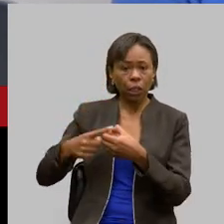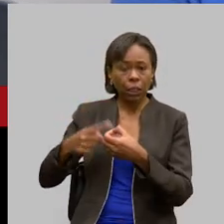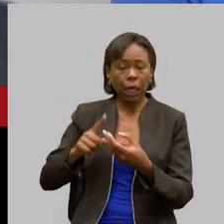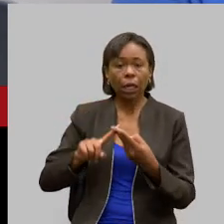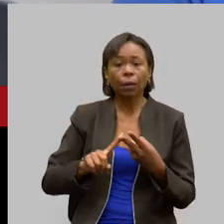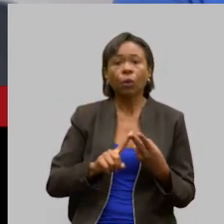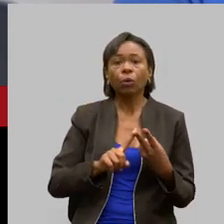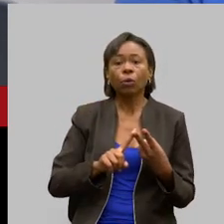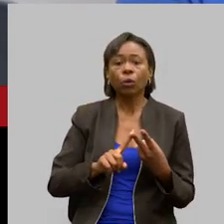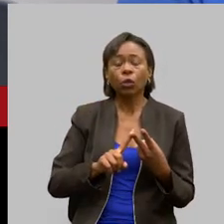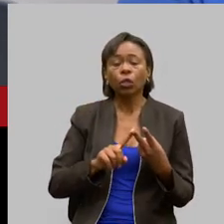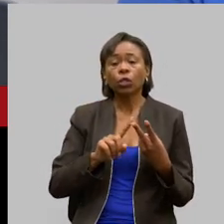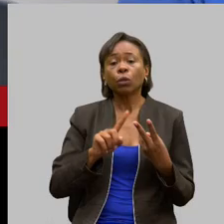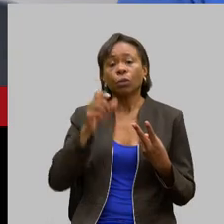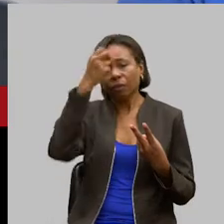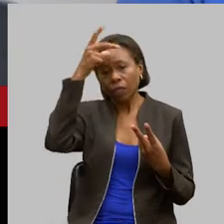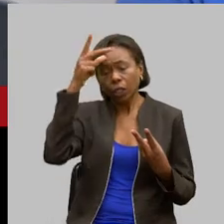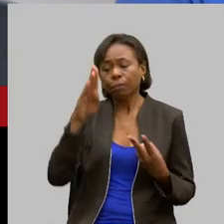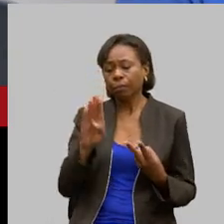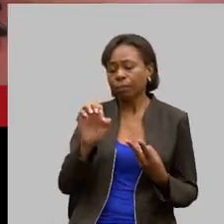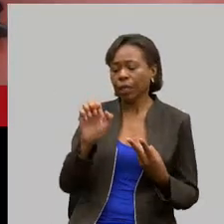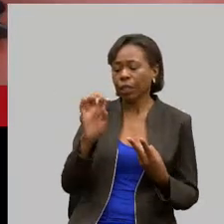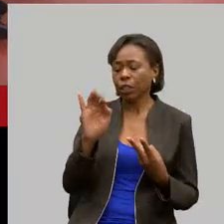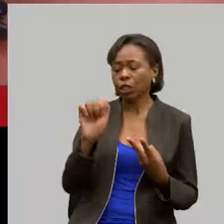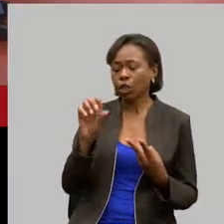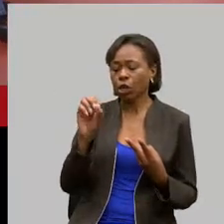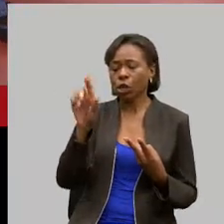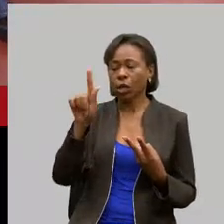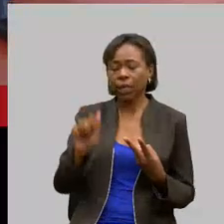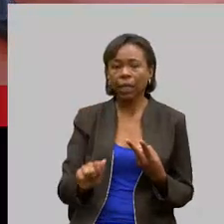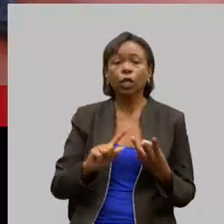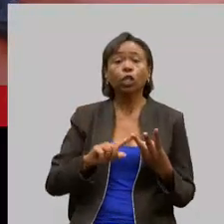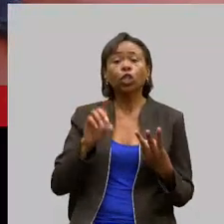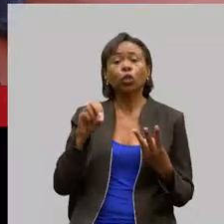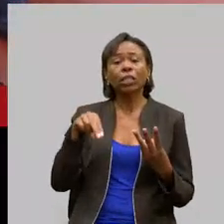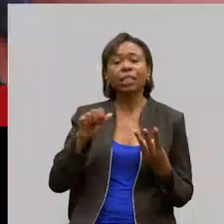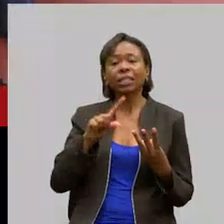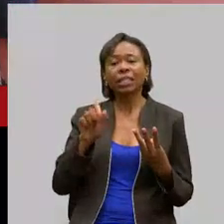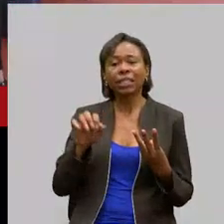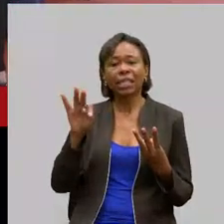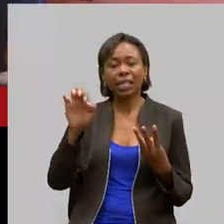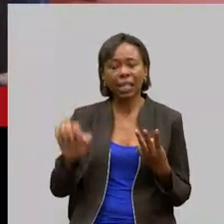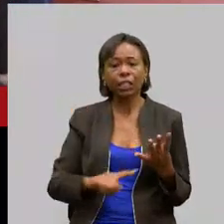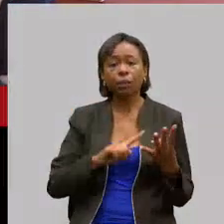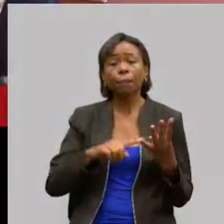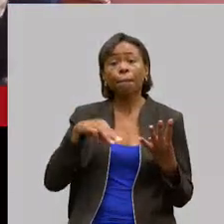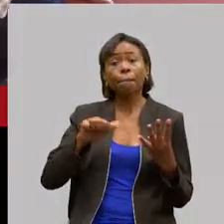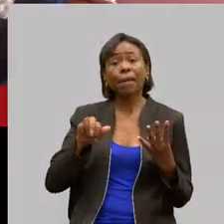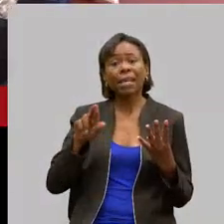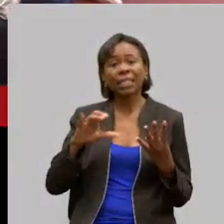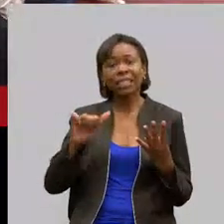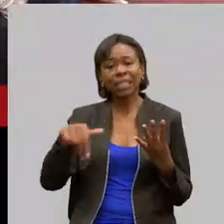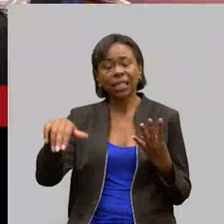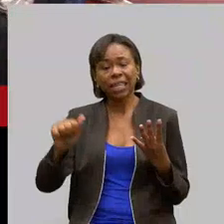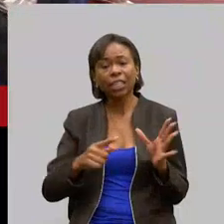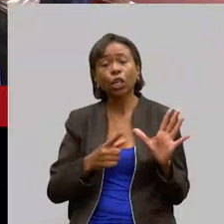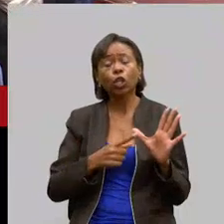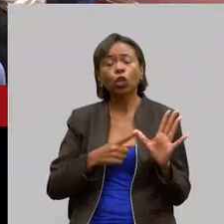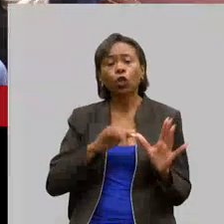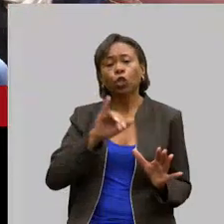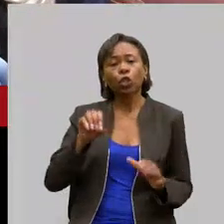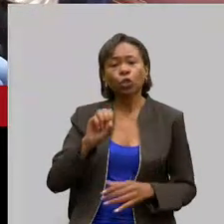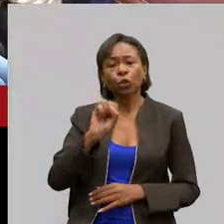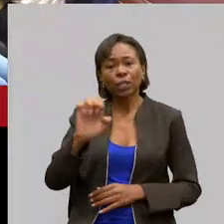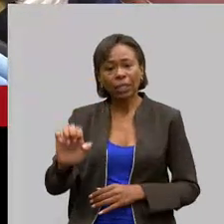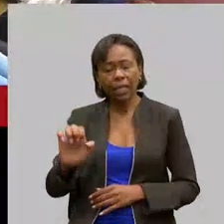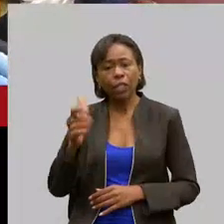Bertioga o Donizete vereador de Barbacena a Marciana da Associação dos autistas de Labras o Zé do dico vereador de rezente